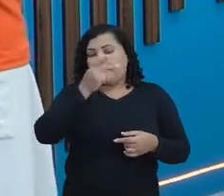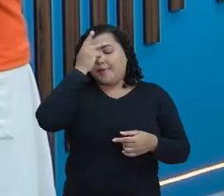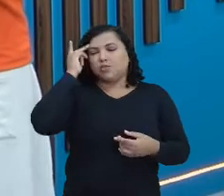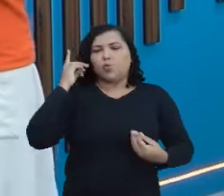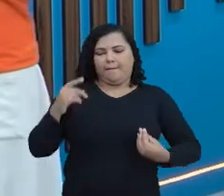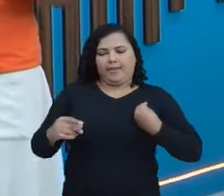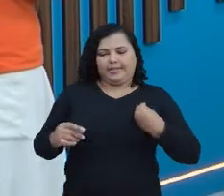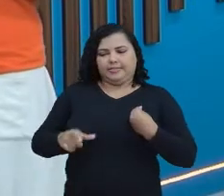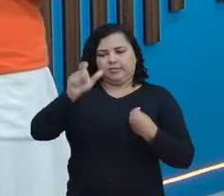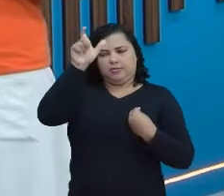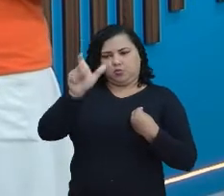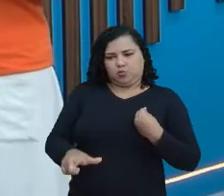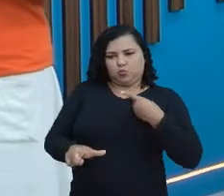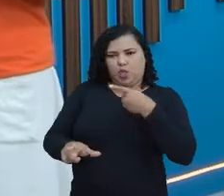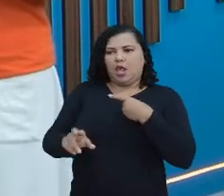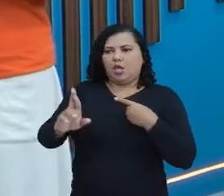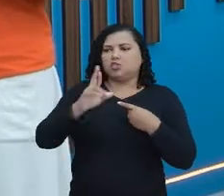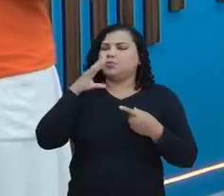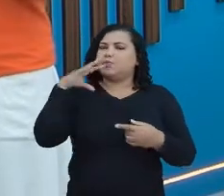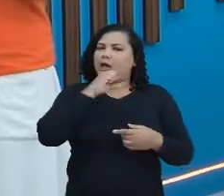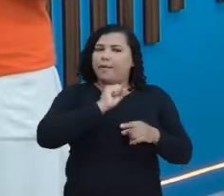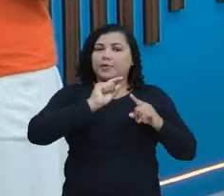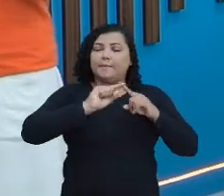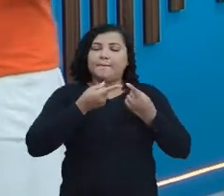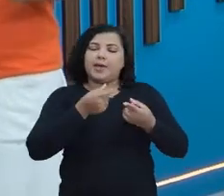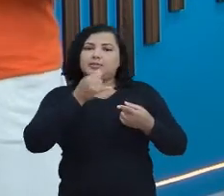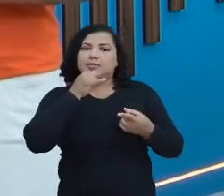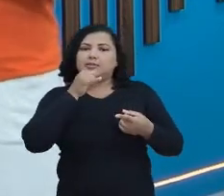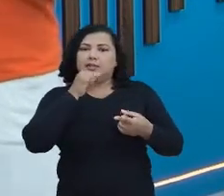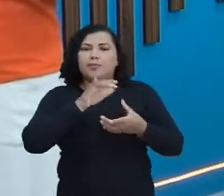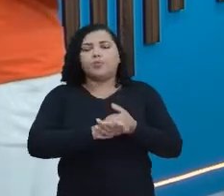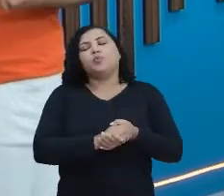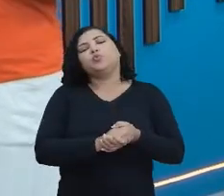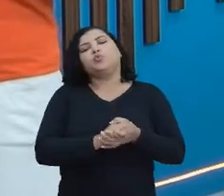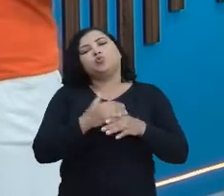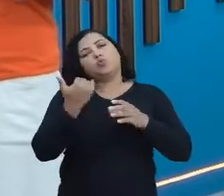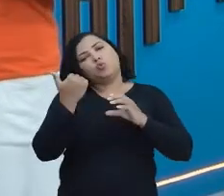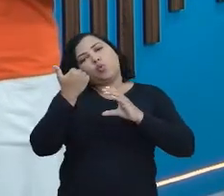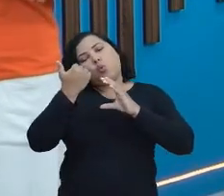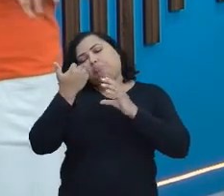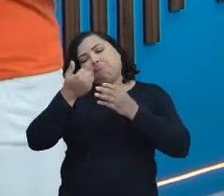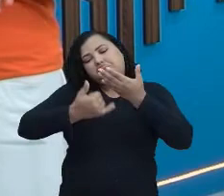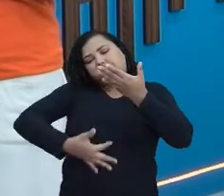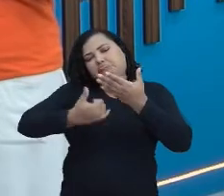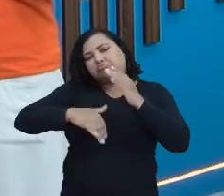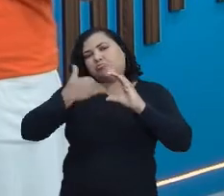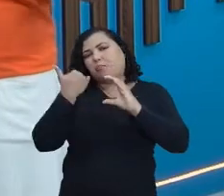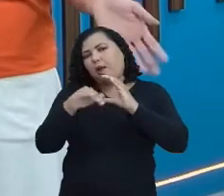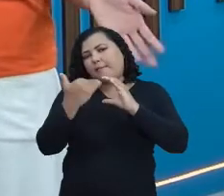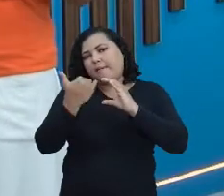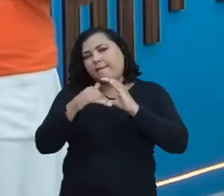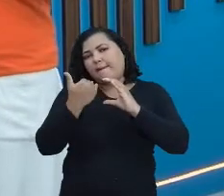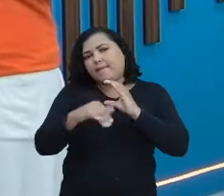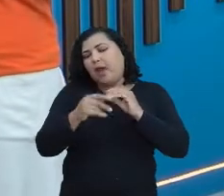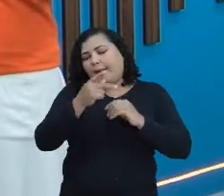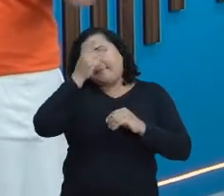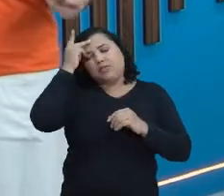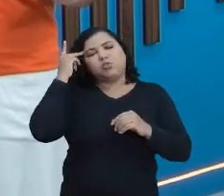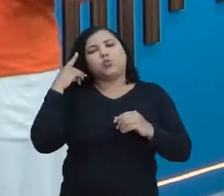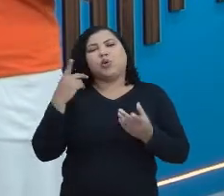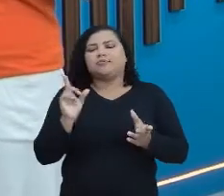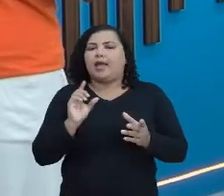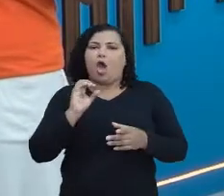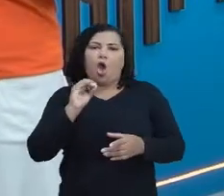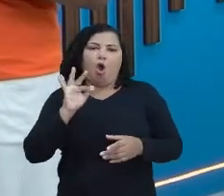do outro é muito mais rápida. Pelo chat, em tese, deveria ser simultânea, mas às vezes a pessoa não está online ou não responde na